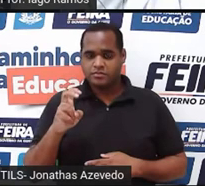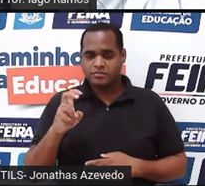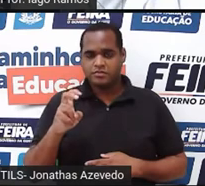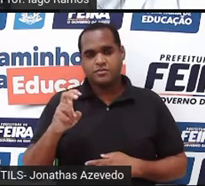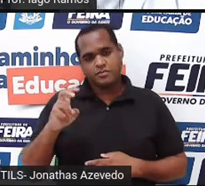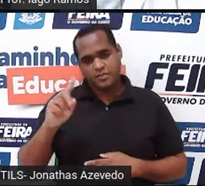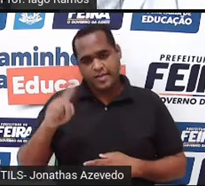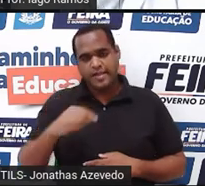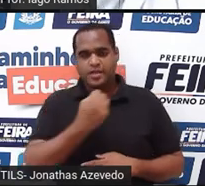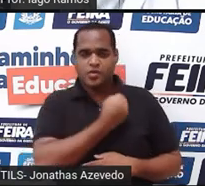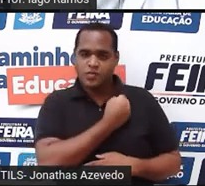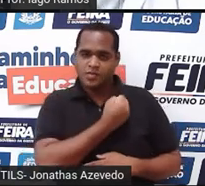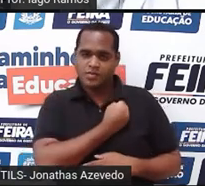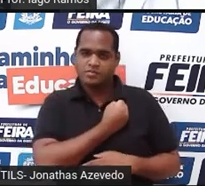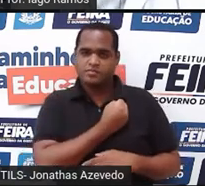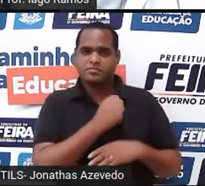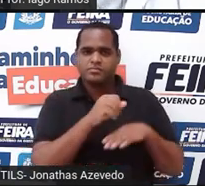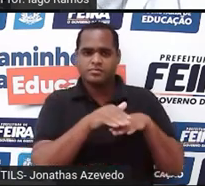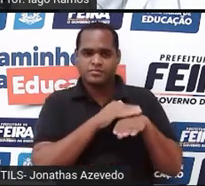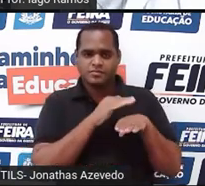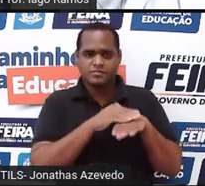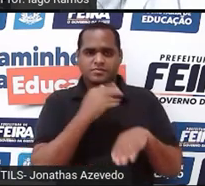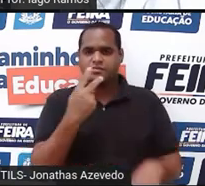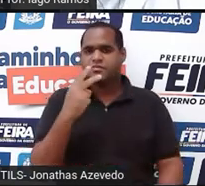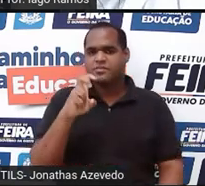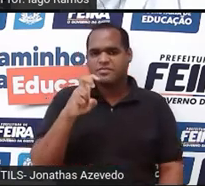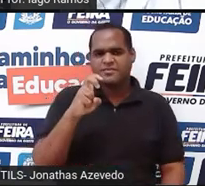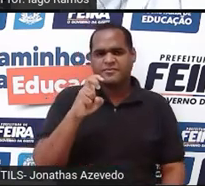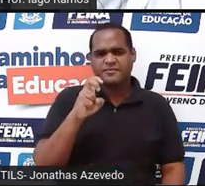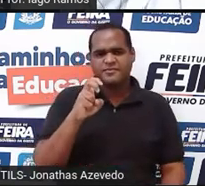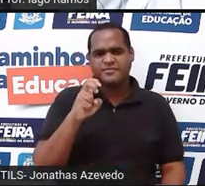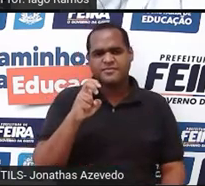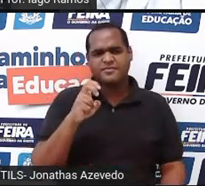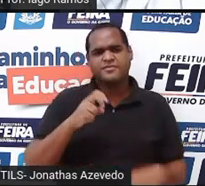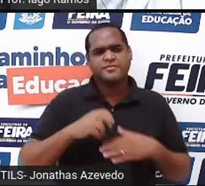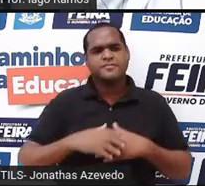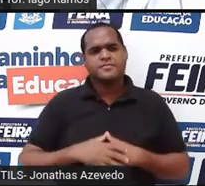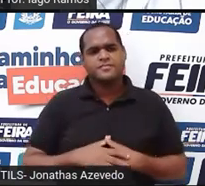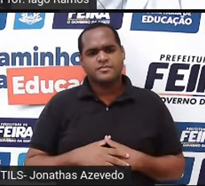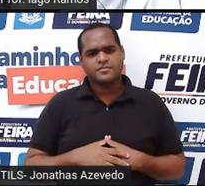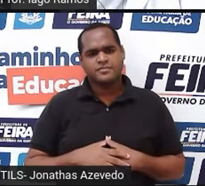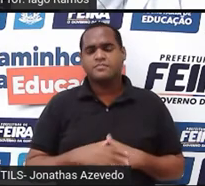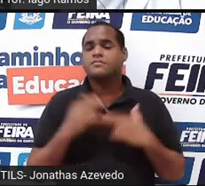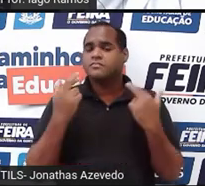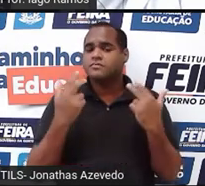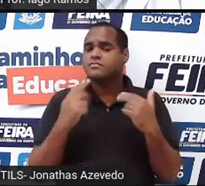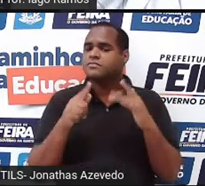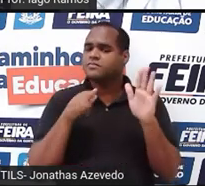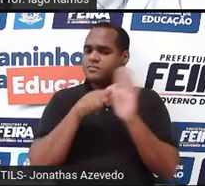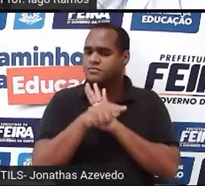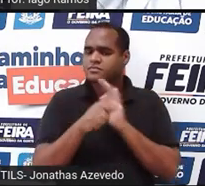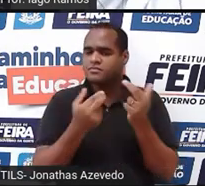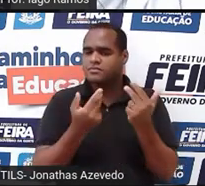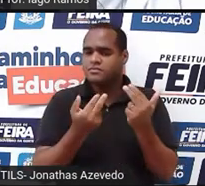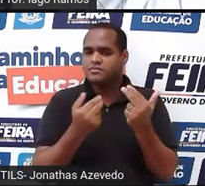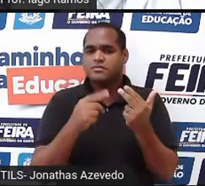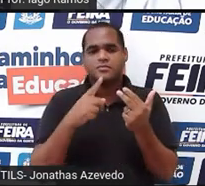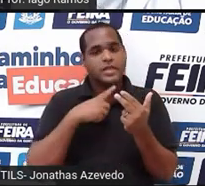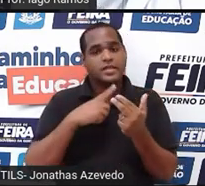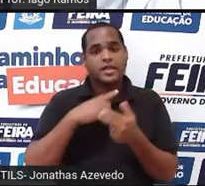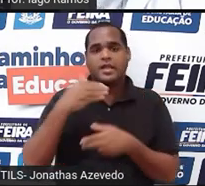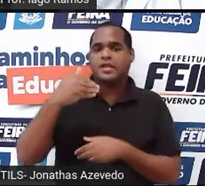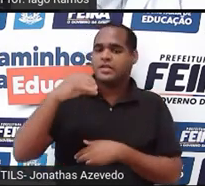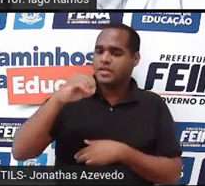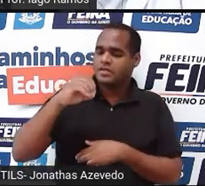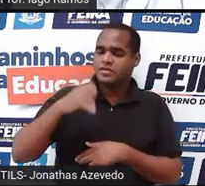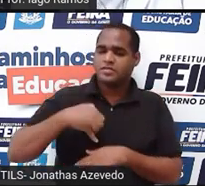o número do Calçado é 25 a e na mesma pergunta a gente tem 10